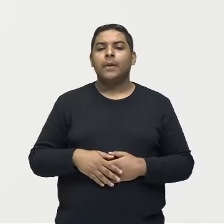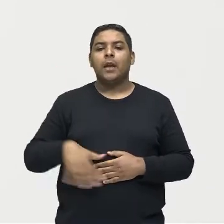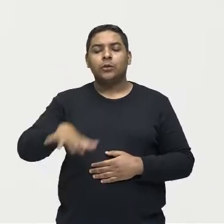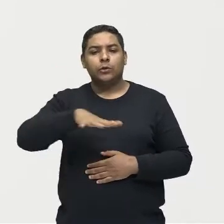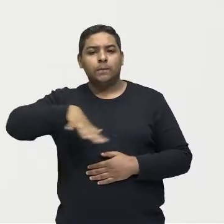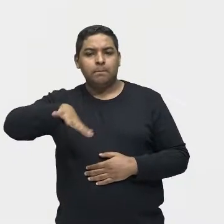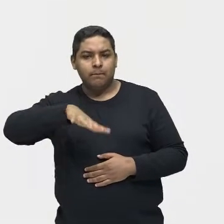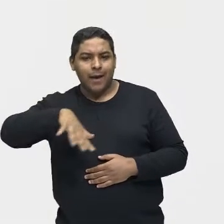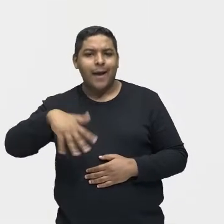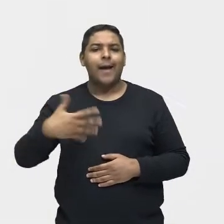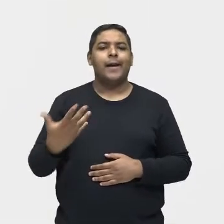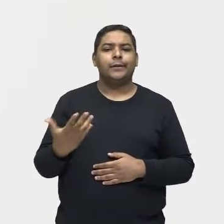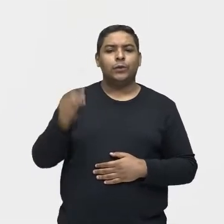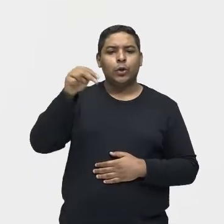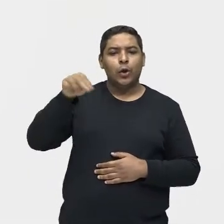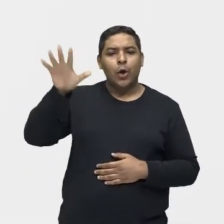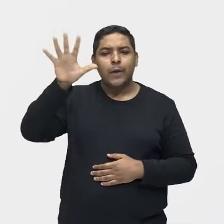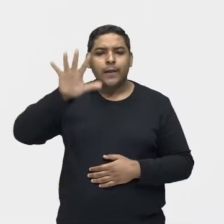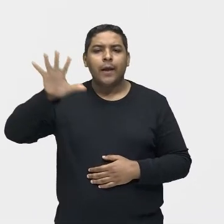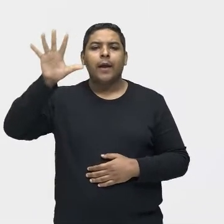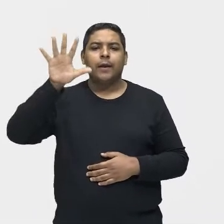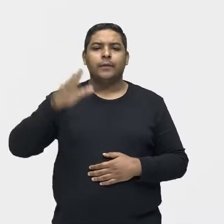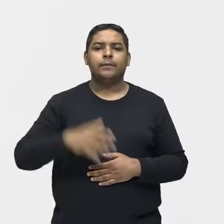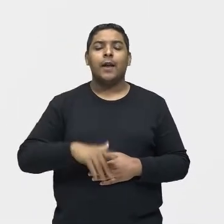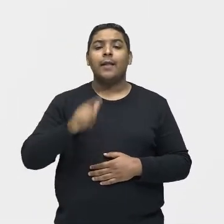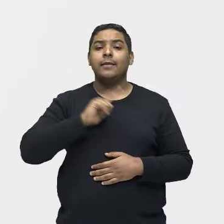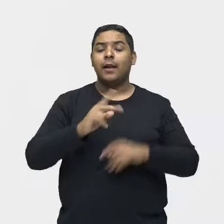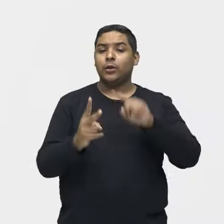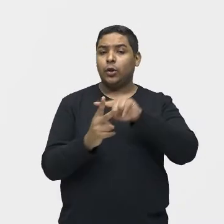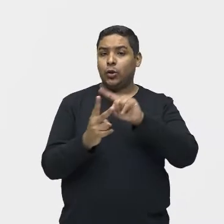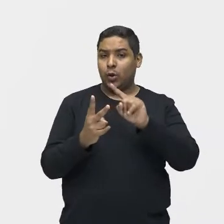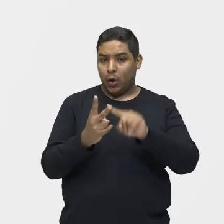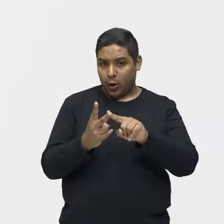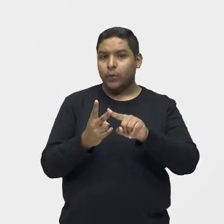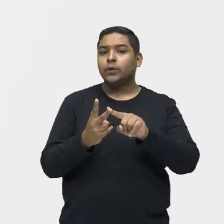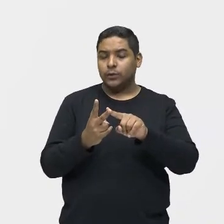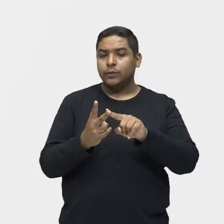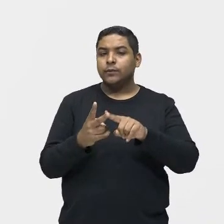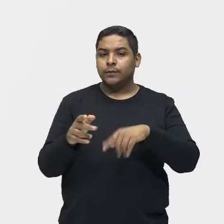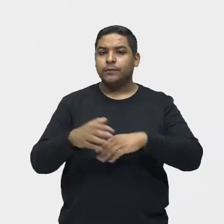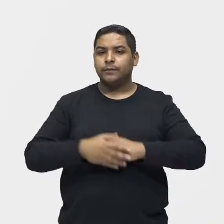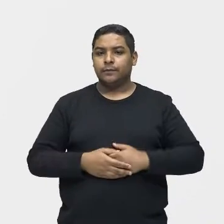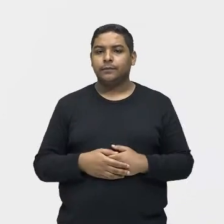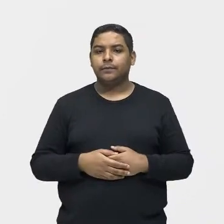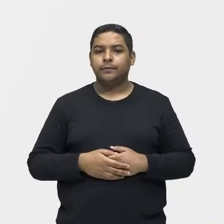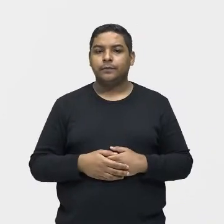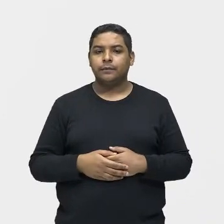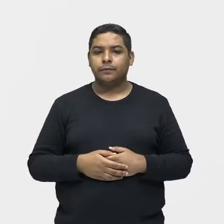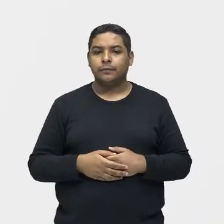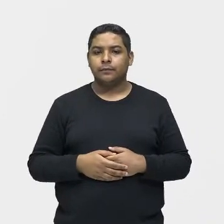parte nordeste, né? A gente observa que vamos ter dois centros de decisões